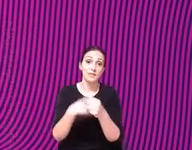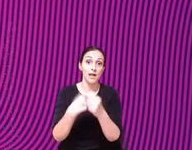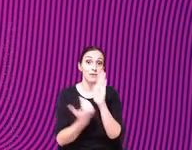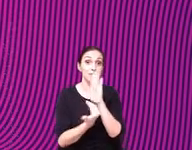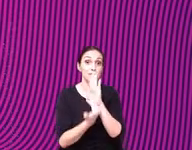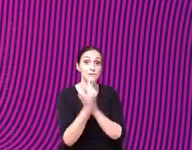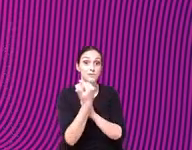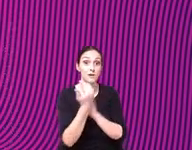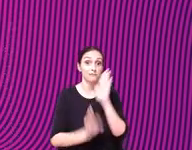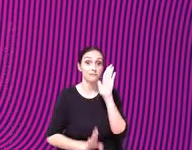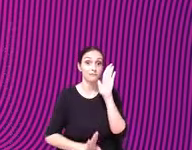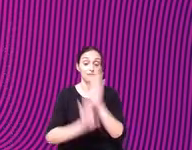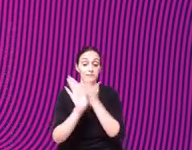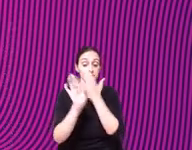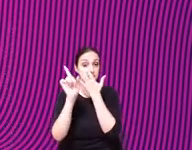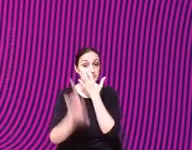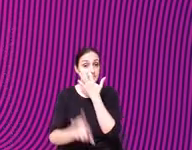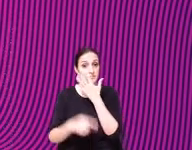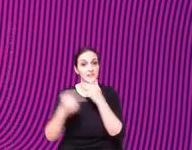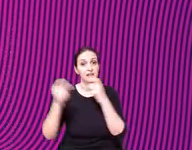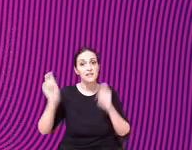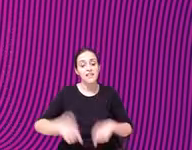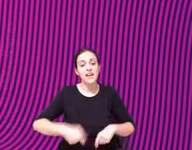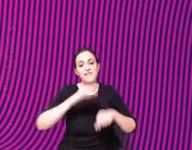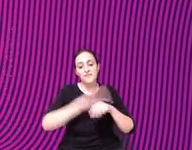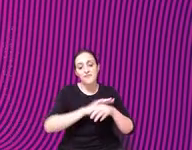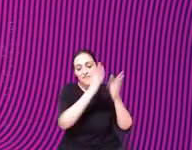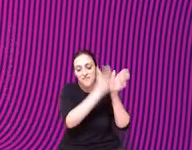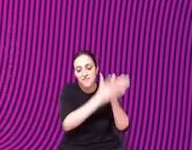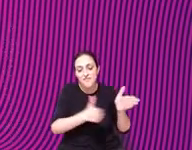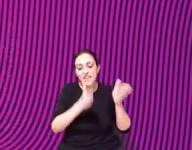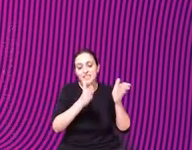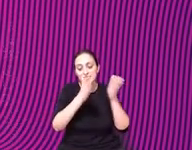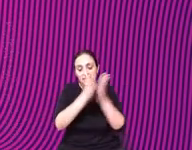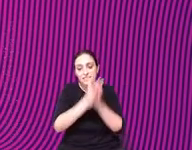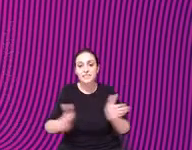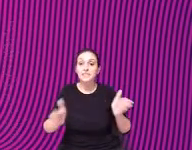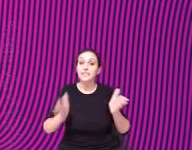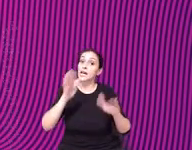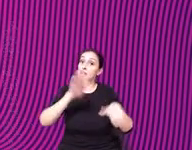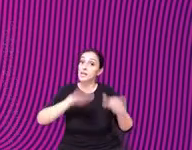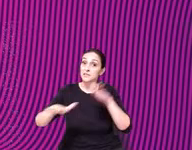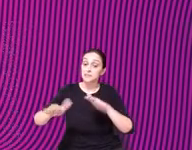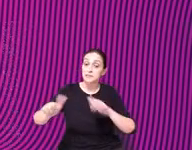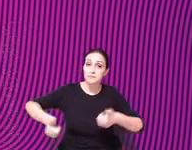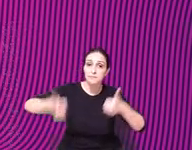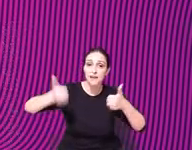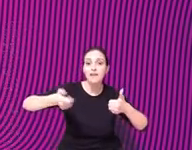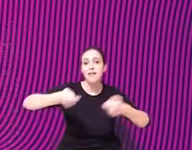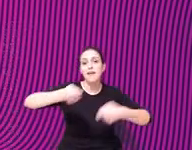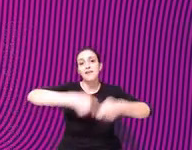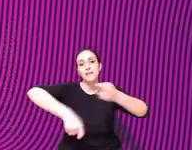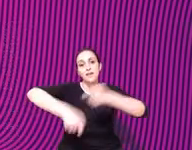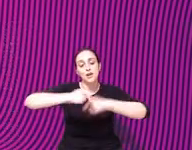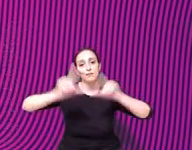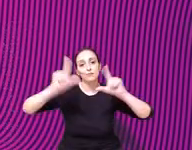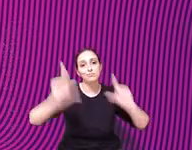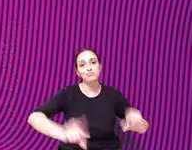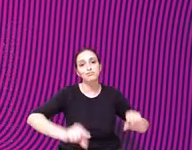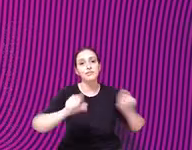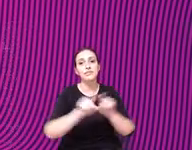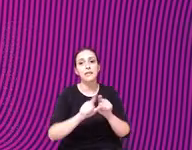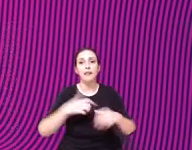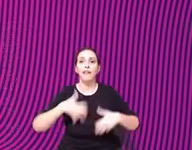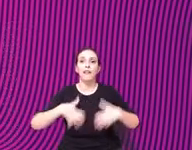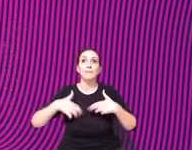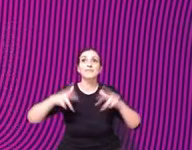isto, a gente tem fases em que a situação vai bem, fases de crise econômica, fases de